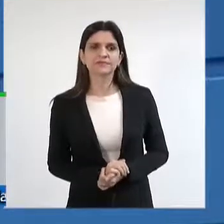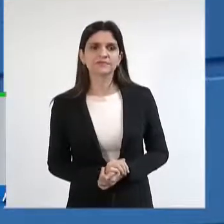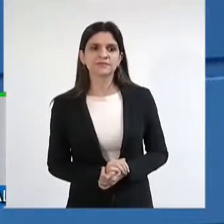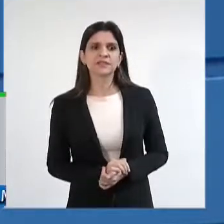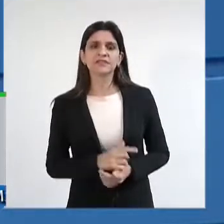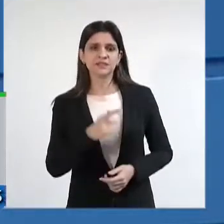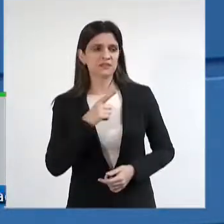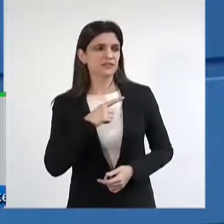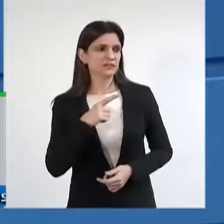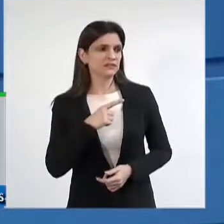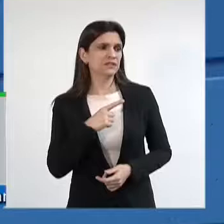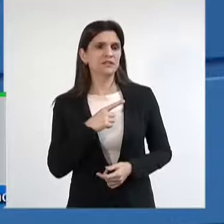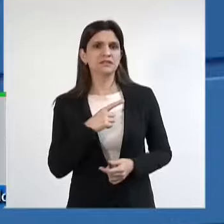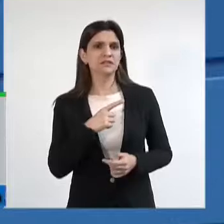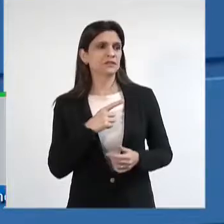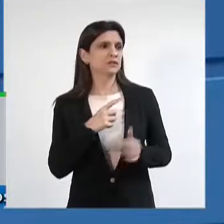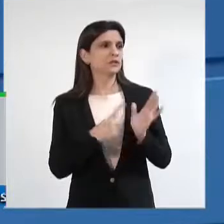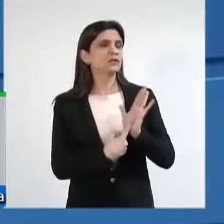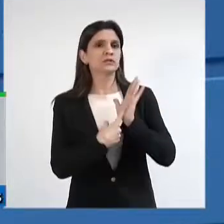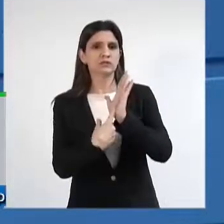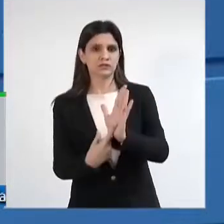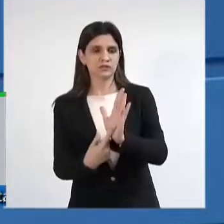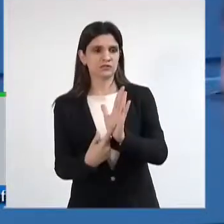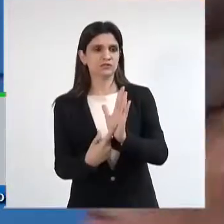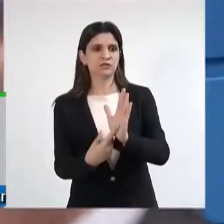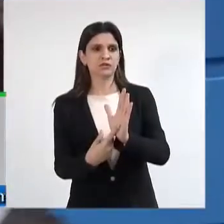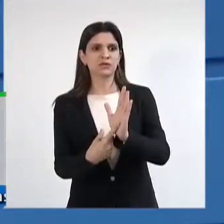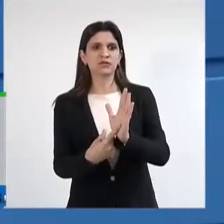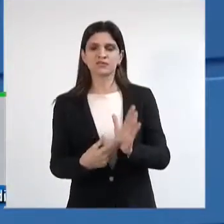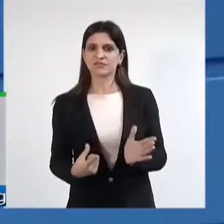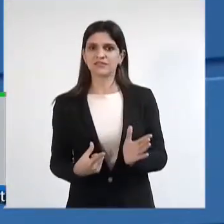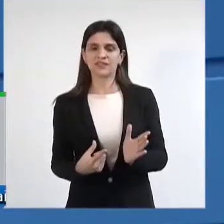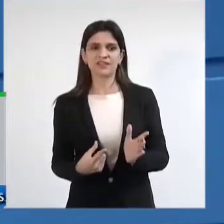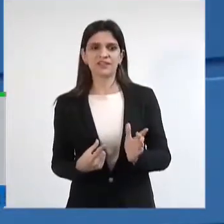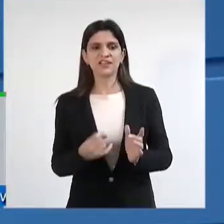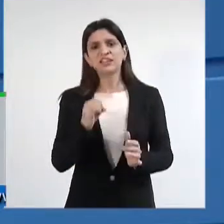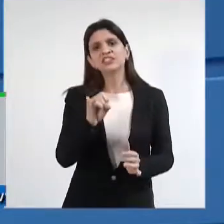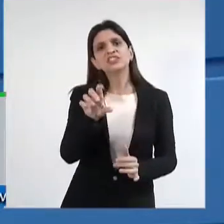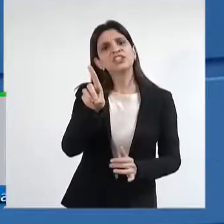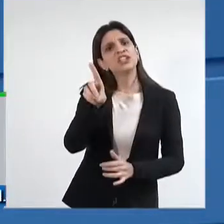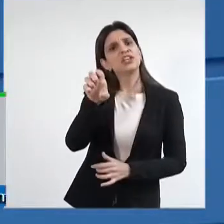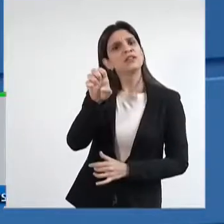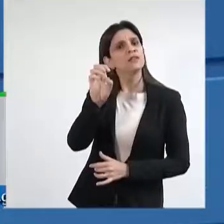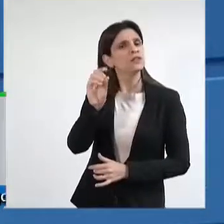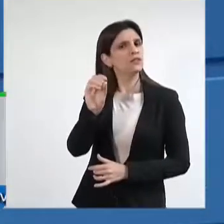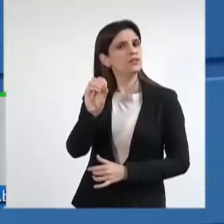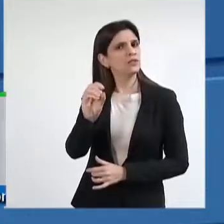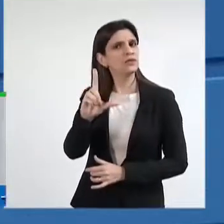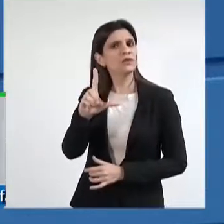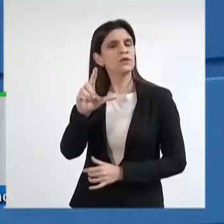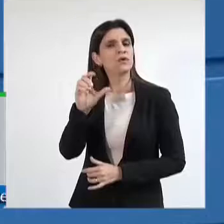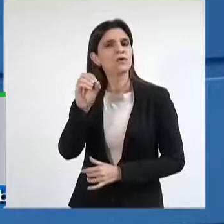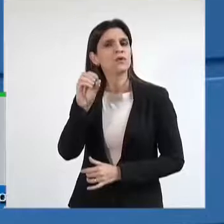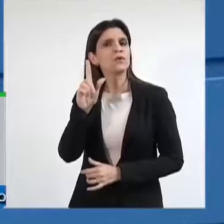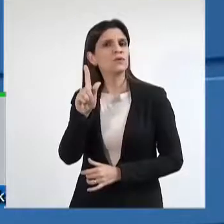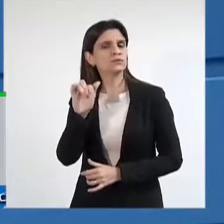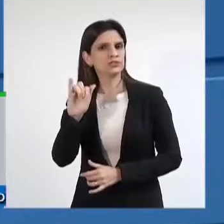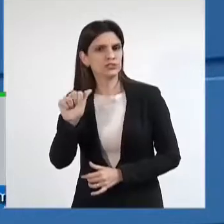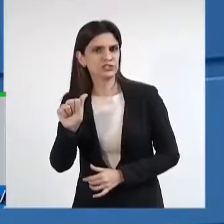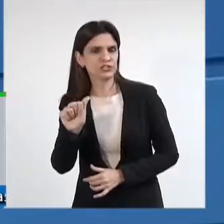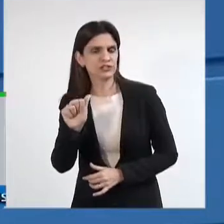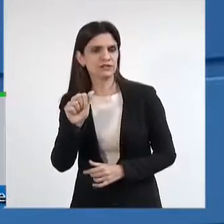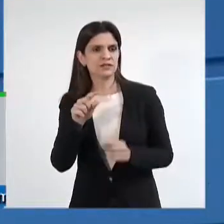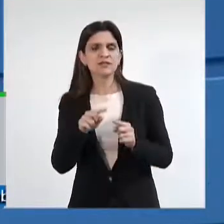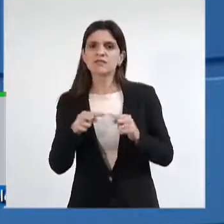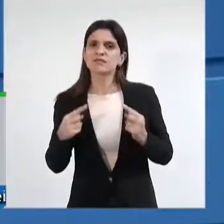claramente, porque tem várias pessoas. Eu tenho filho formado em universidade federal, e eu tenho neto